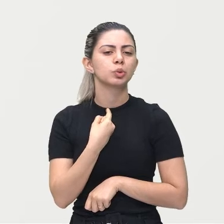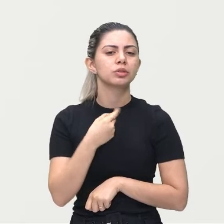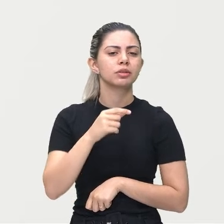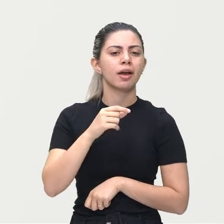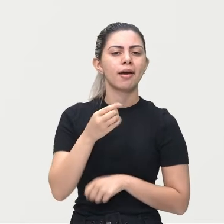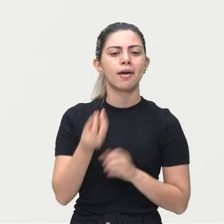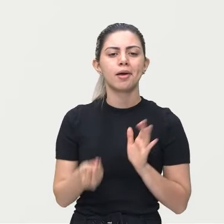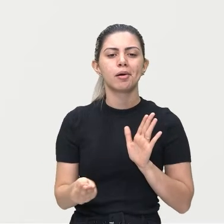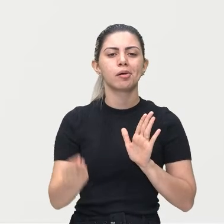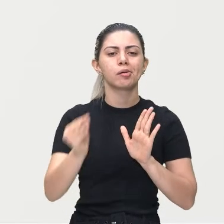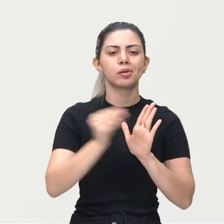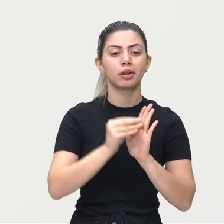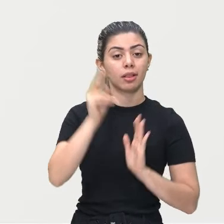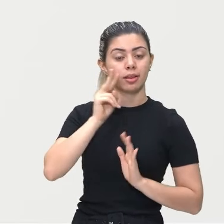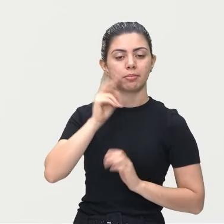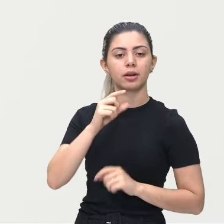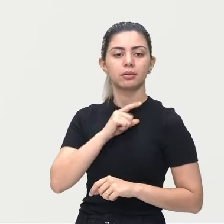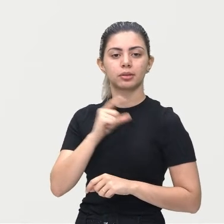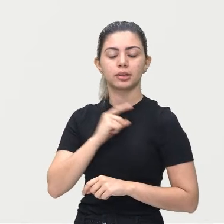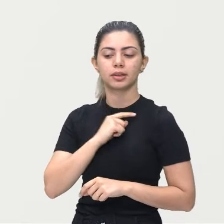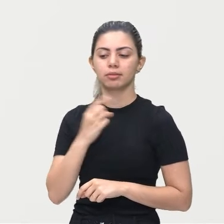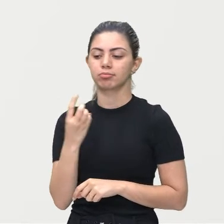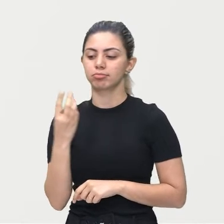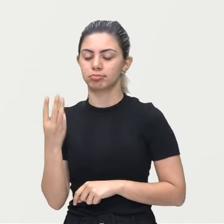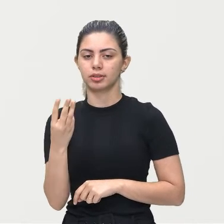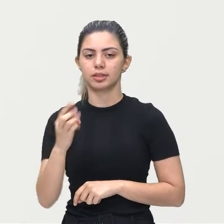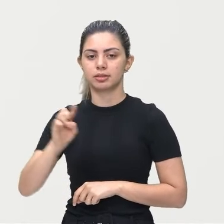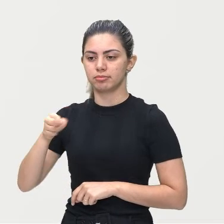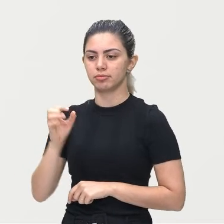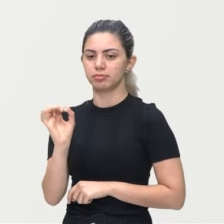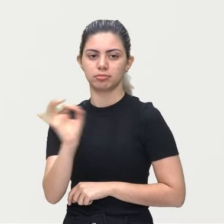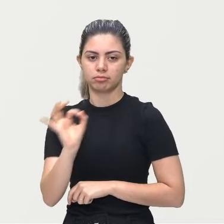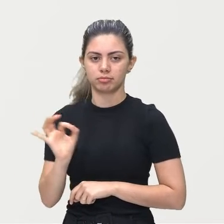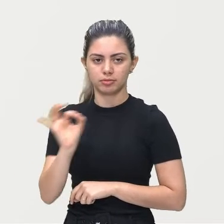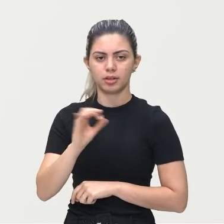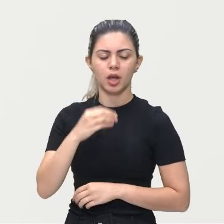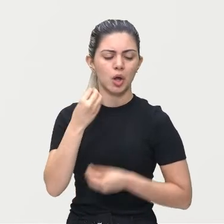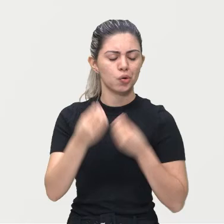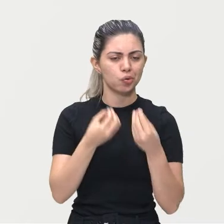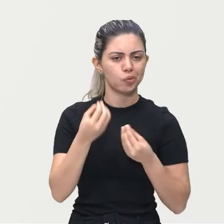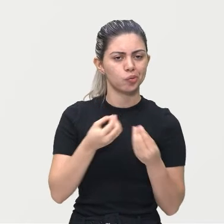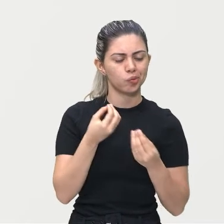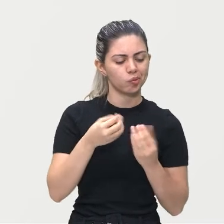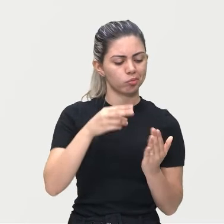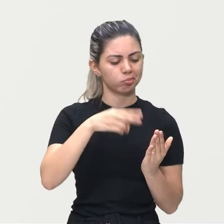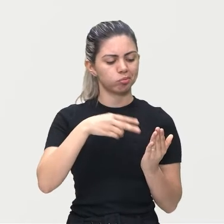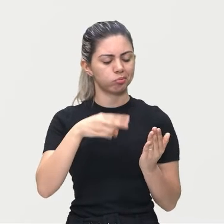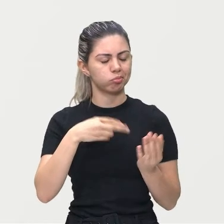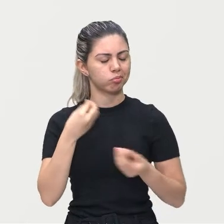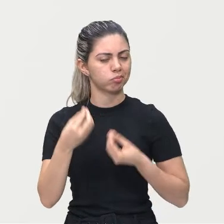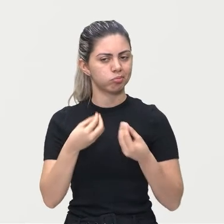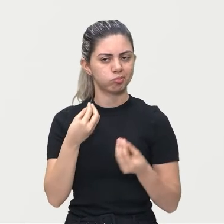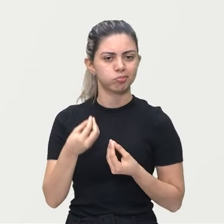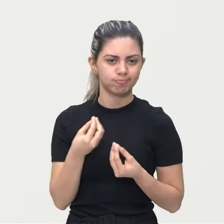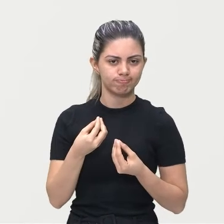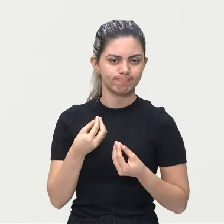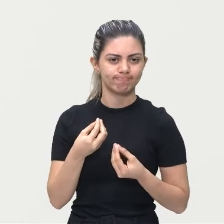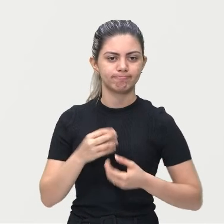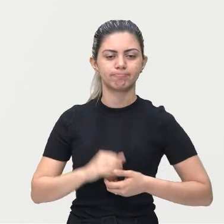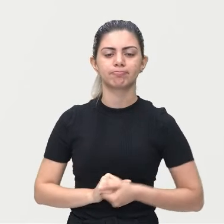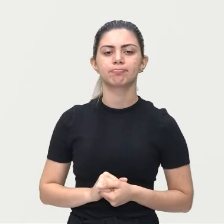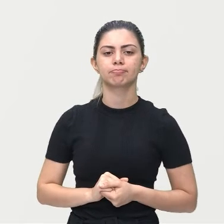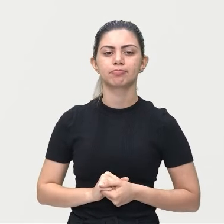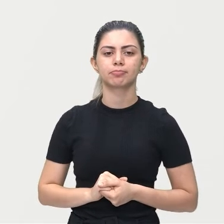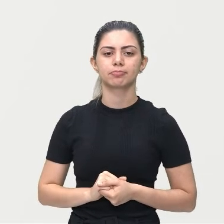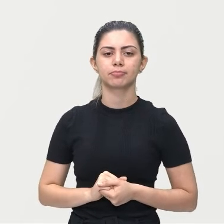tenho o número inteiro. Mas e como é que fica a estrutura ou leitura desse número que tem a vírgula?